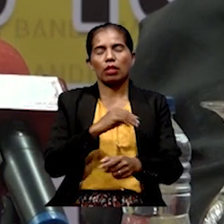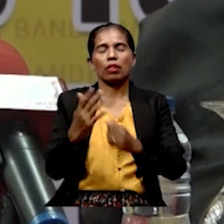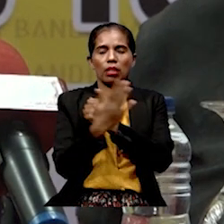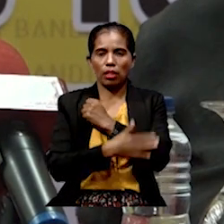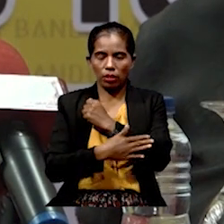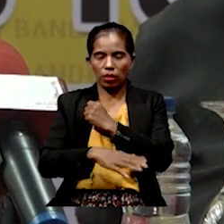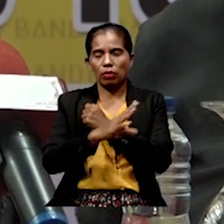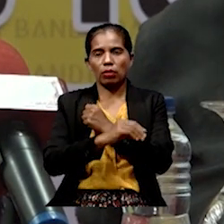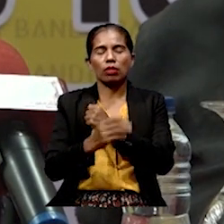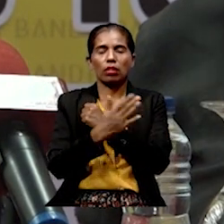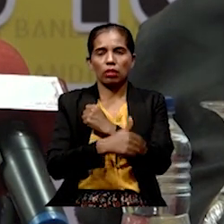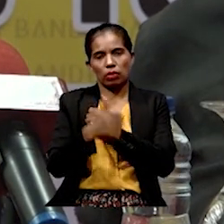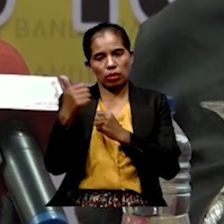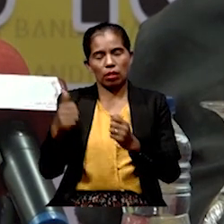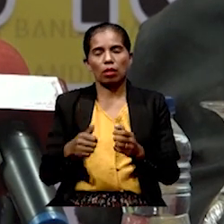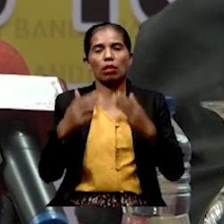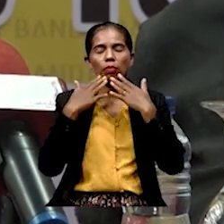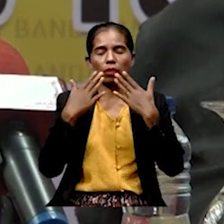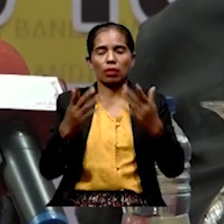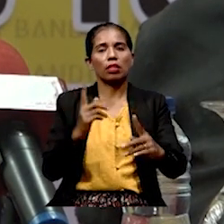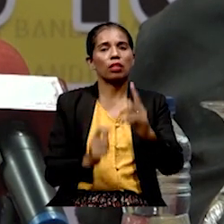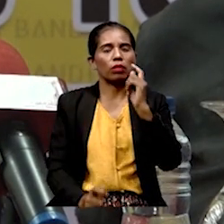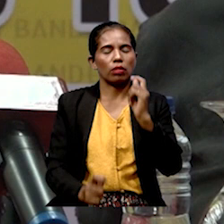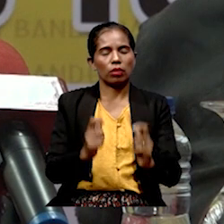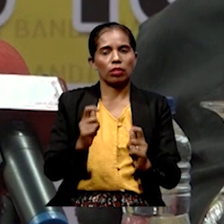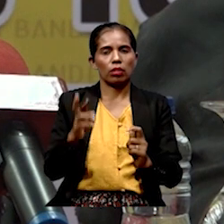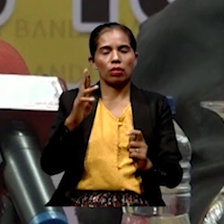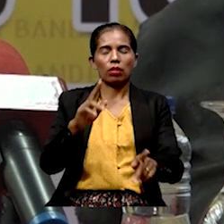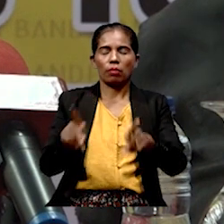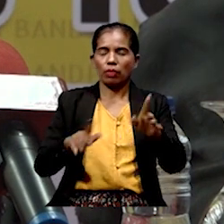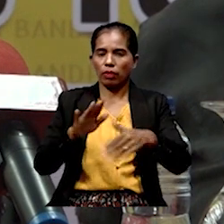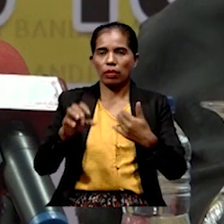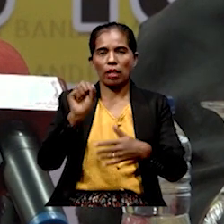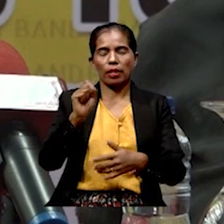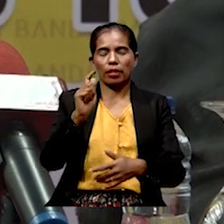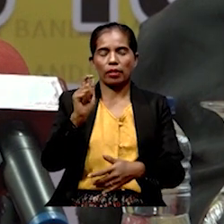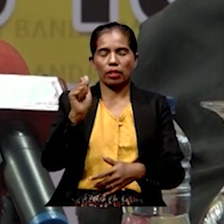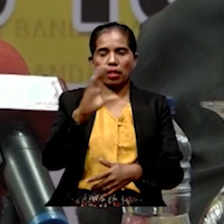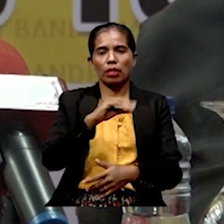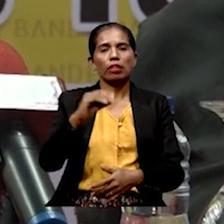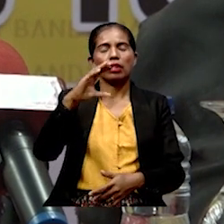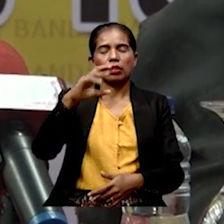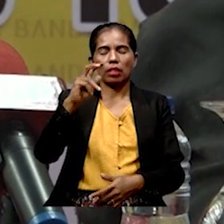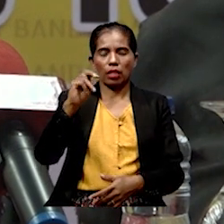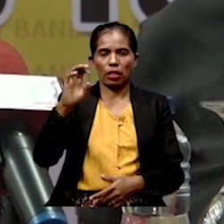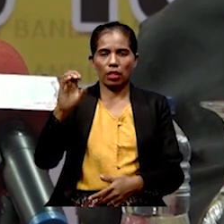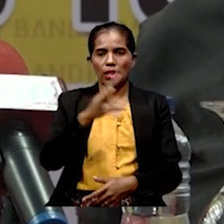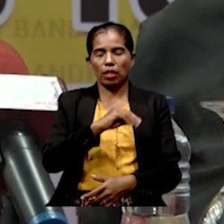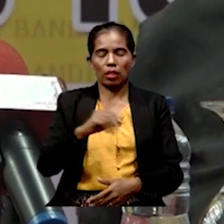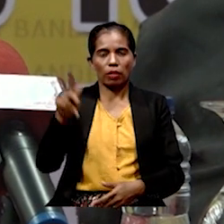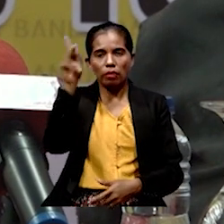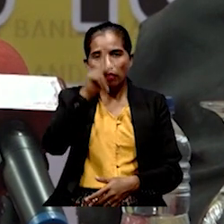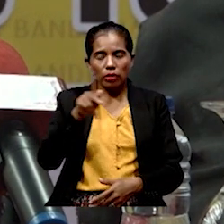arrailin. Agradecemos para o Tribunal de Recurso, órgãos eleitorais, STAE, no CNE, fiscais no